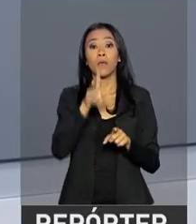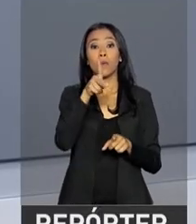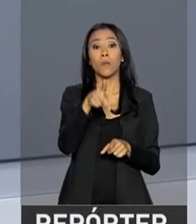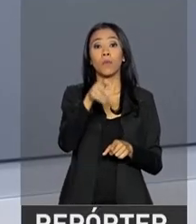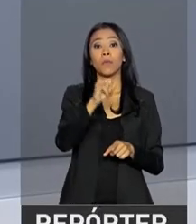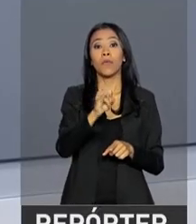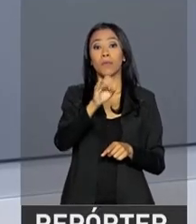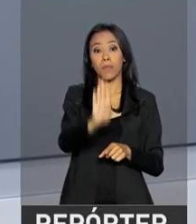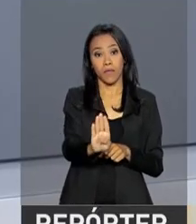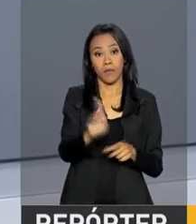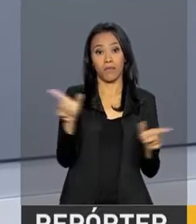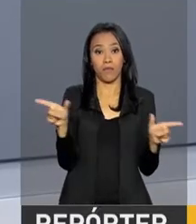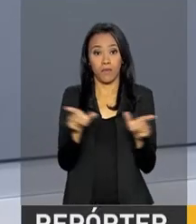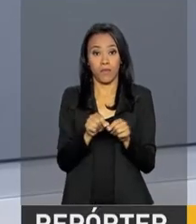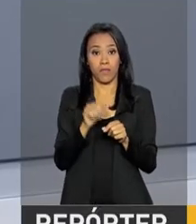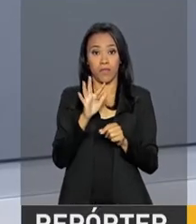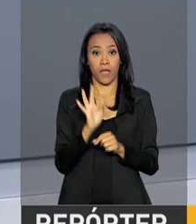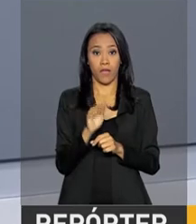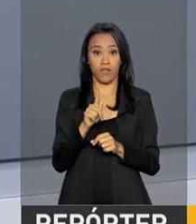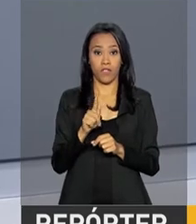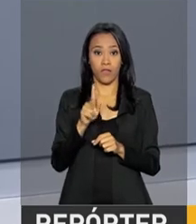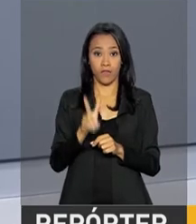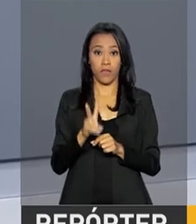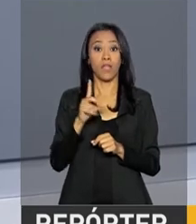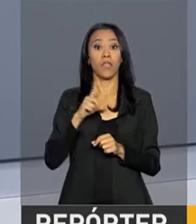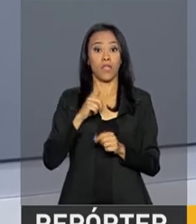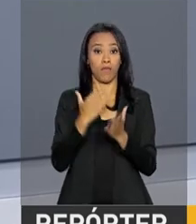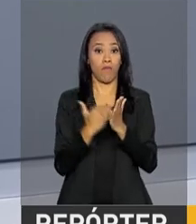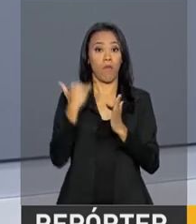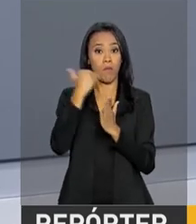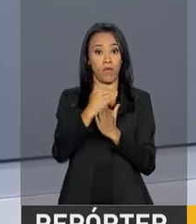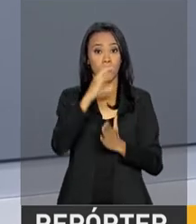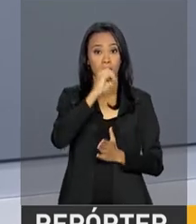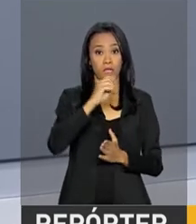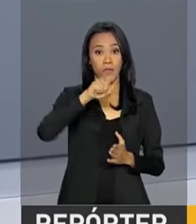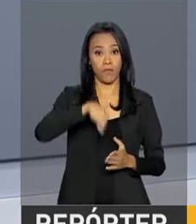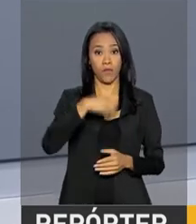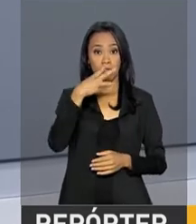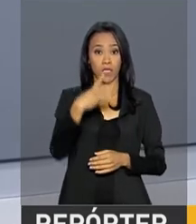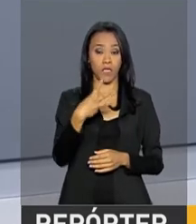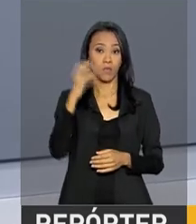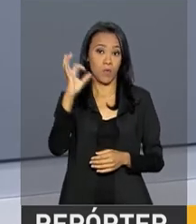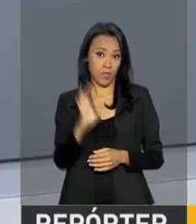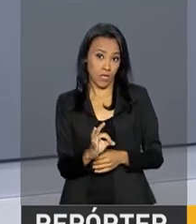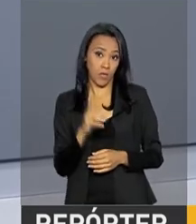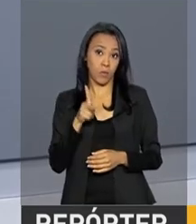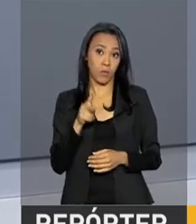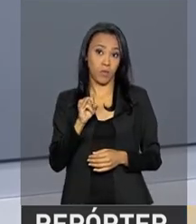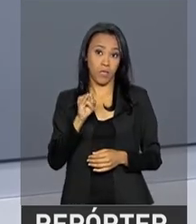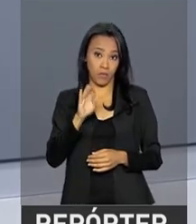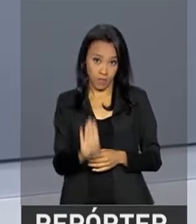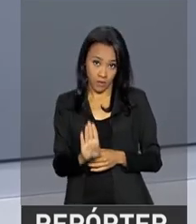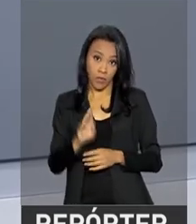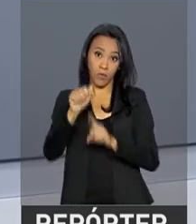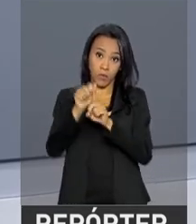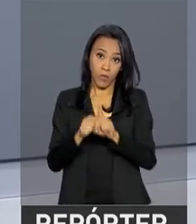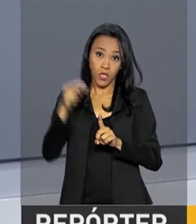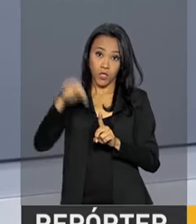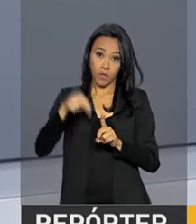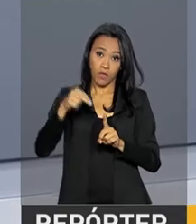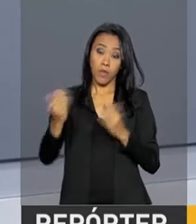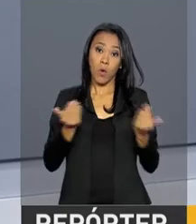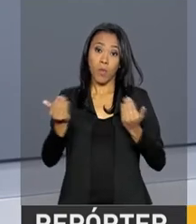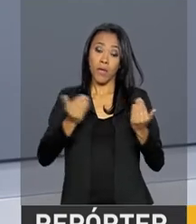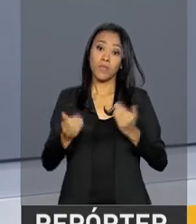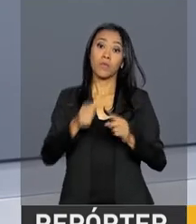vargas mostra que houve crescimento de 0,3 por cento do pib em novembro em comparação ao mês anterior em 12